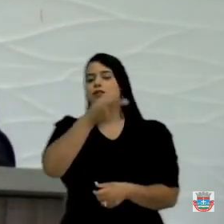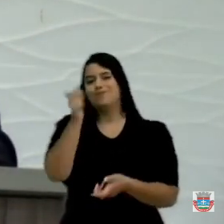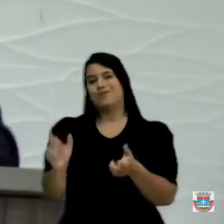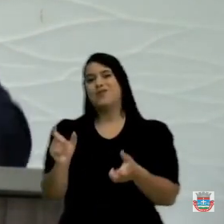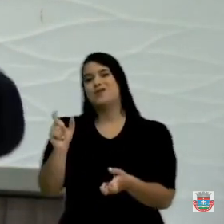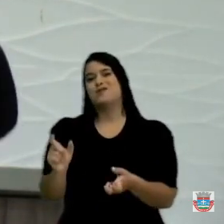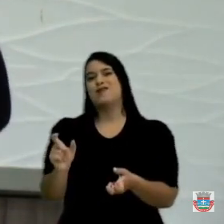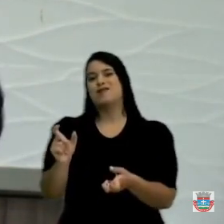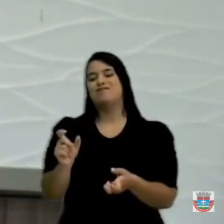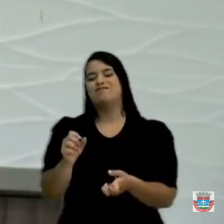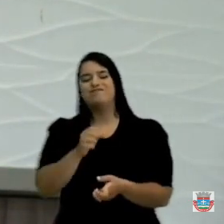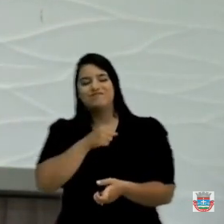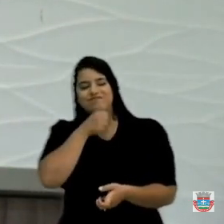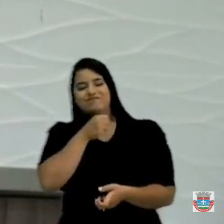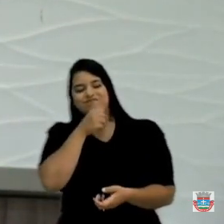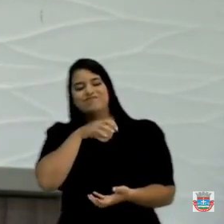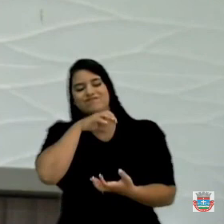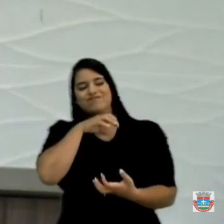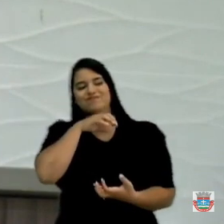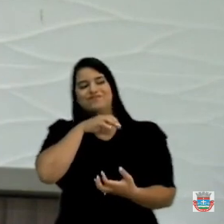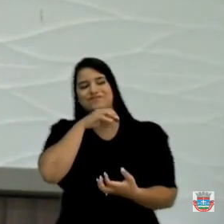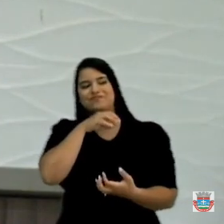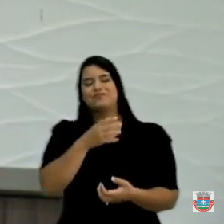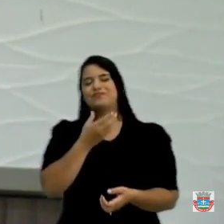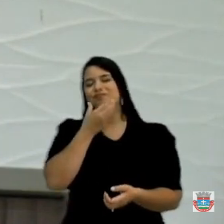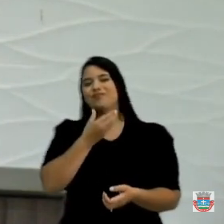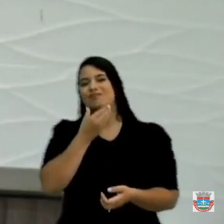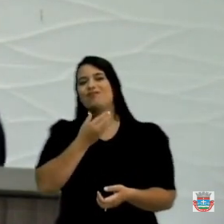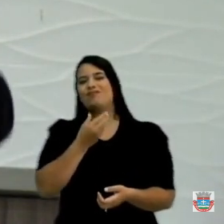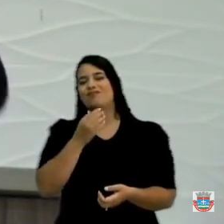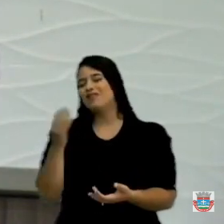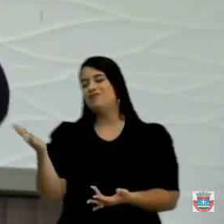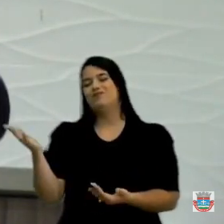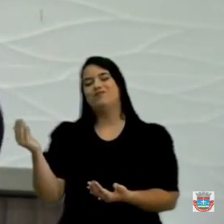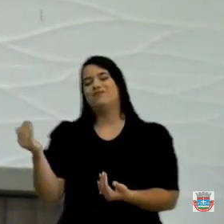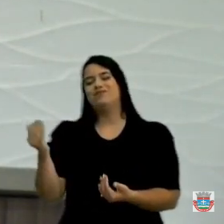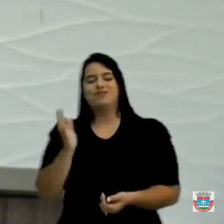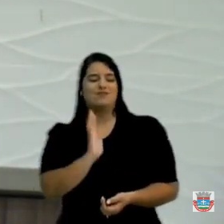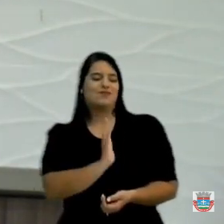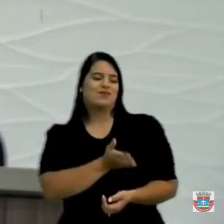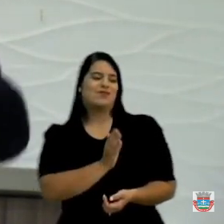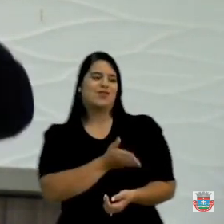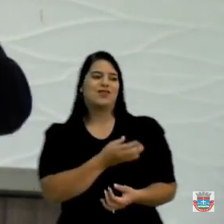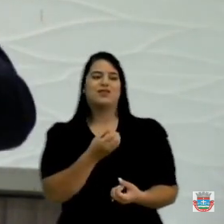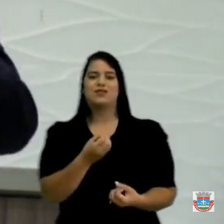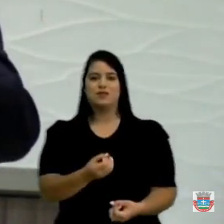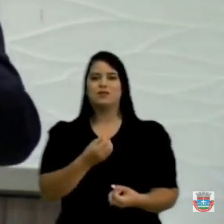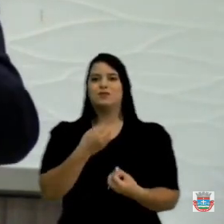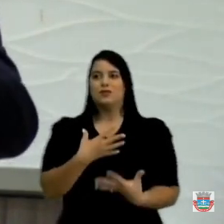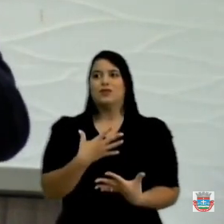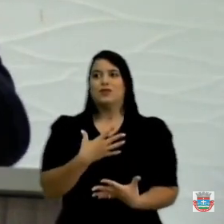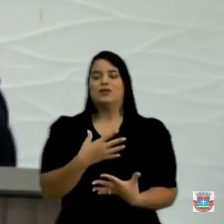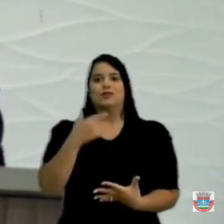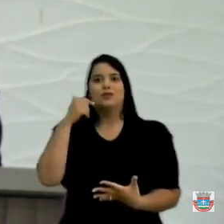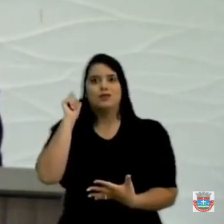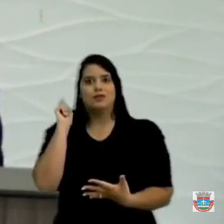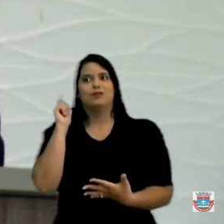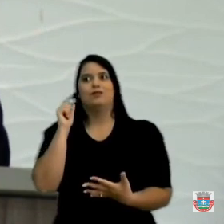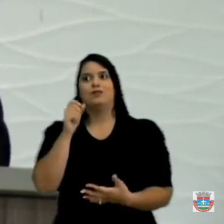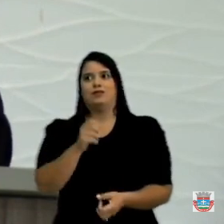idade. E o menino lá, com um coração muito bom. Ontem a van estava lotada. Hoje também, no dia de hoje,